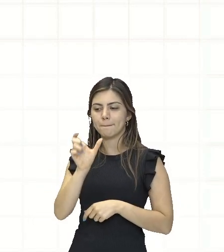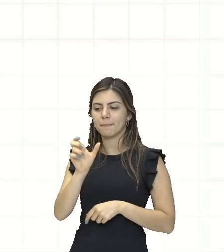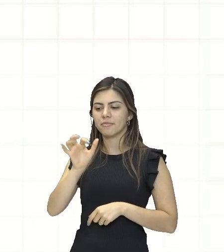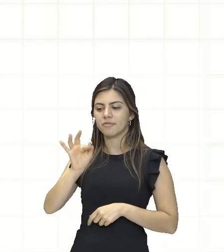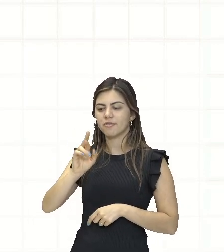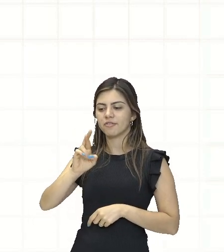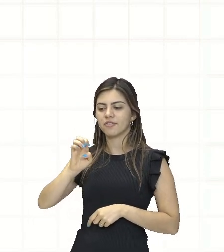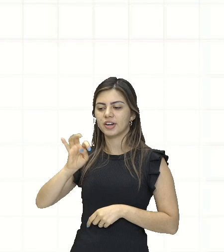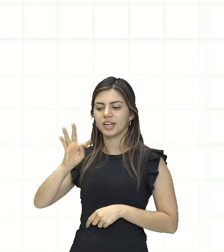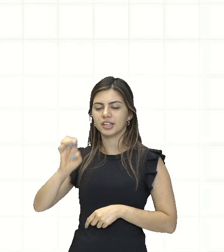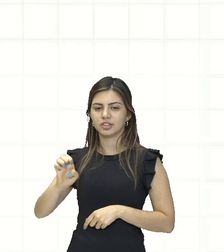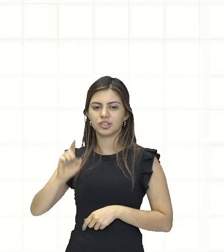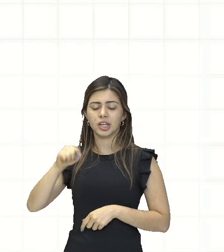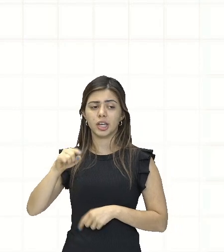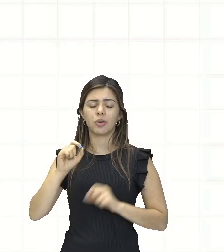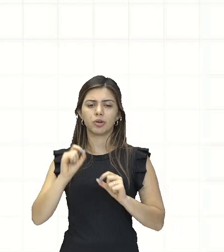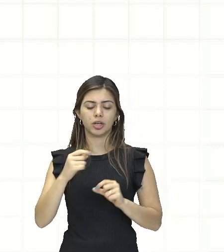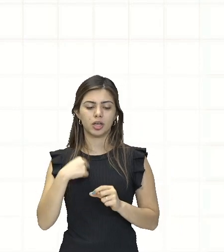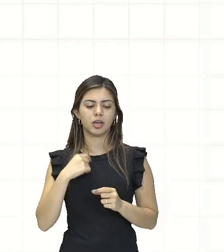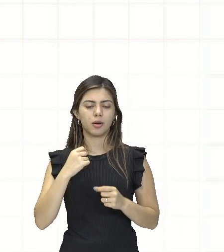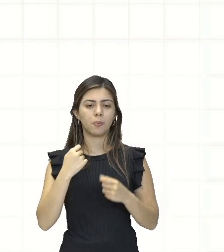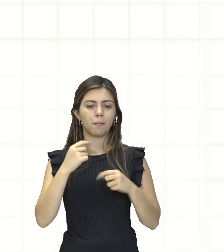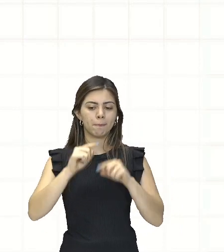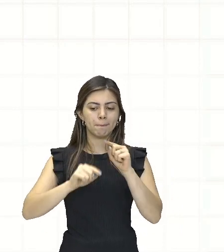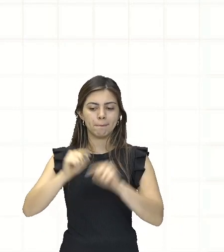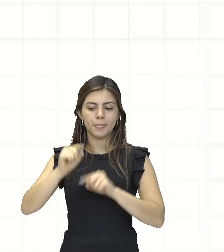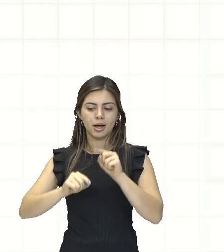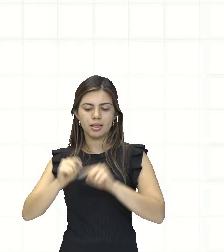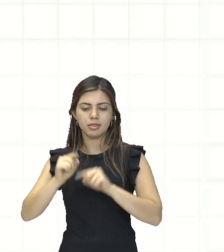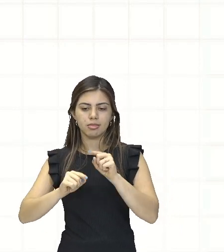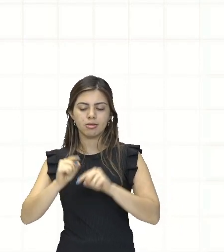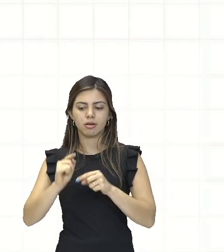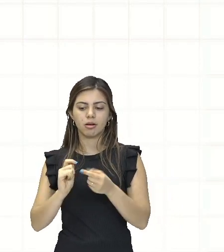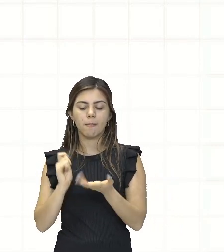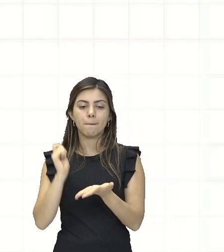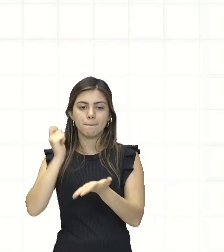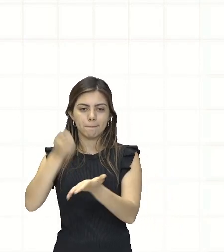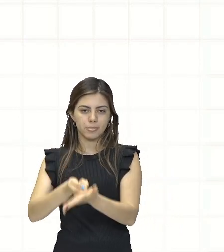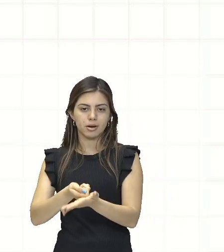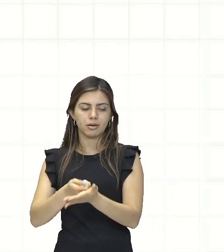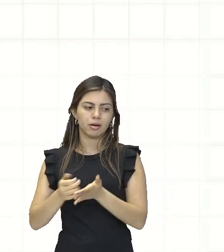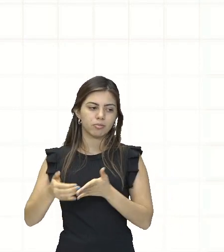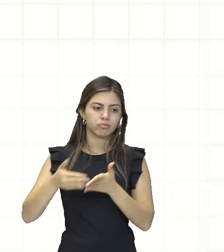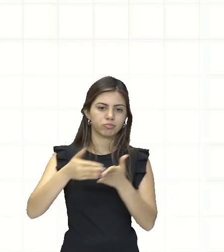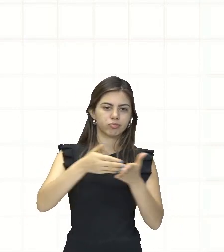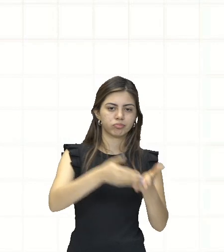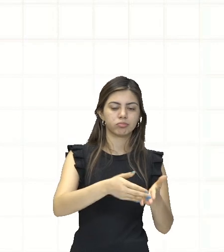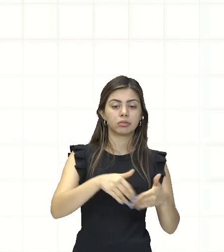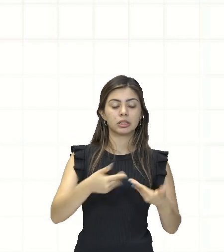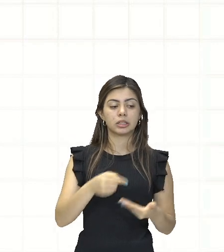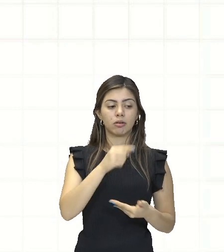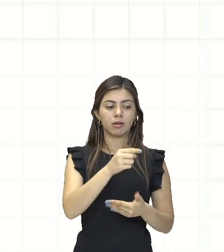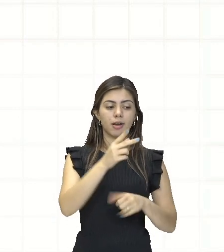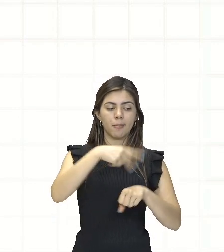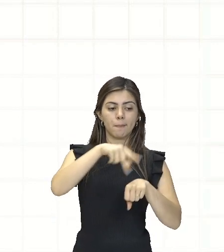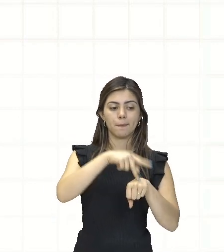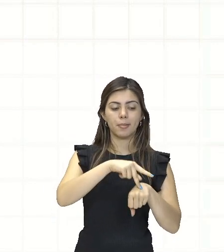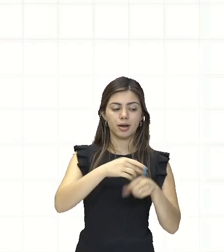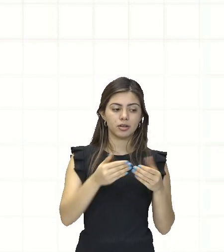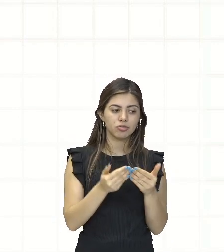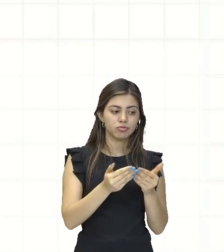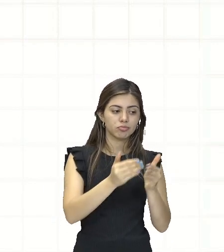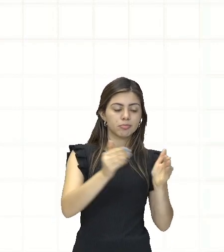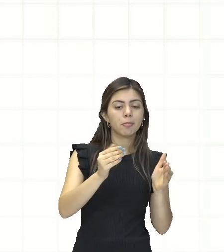o quê? É eu pagar pelo transporte de uma mercadoria. Então, essa mercadoria, para entrar em determinado local, ela